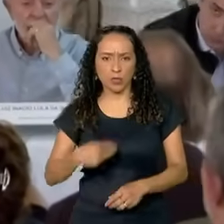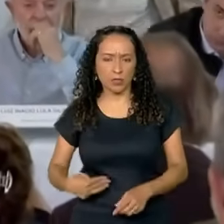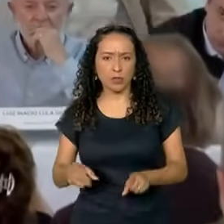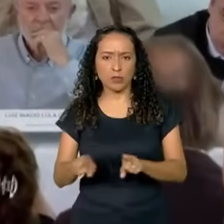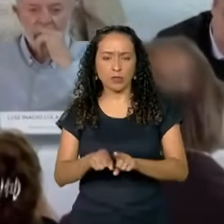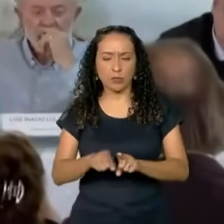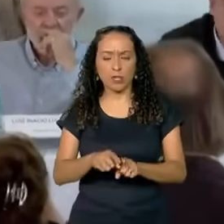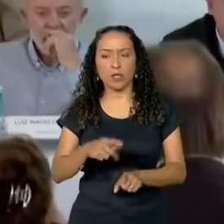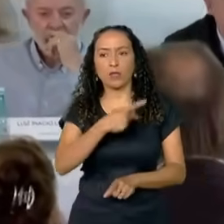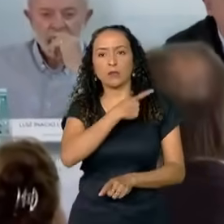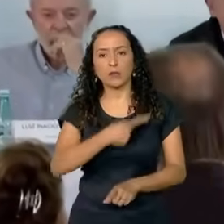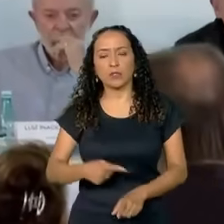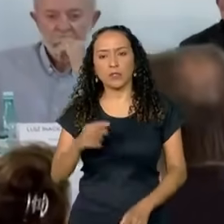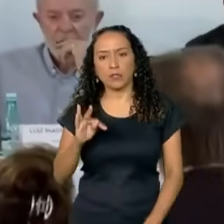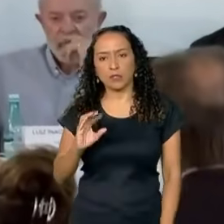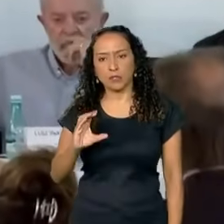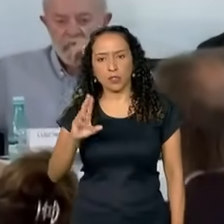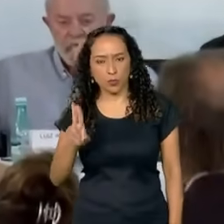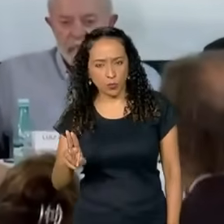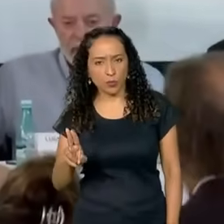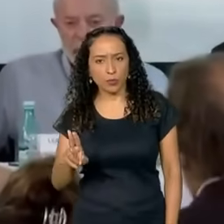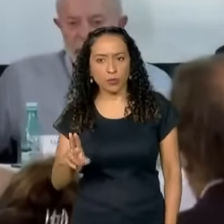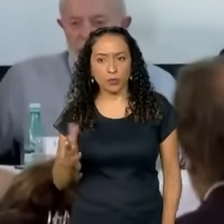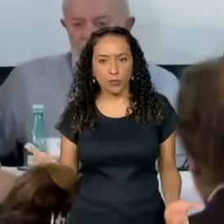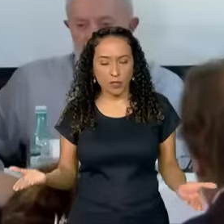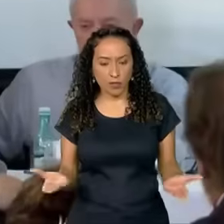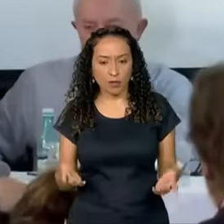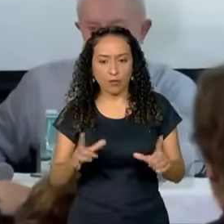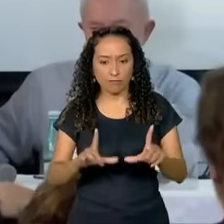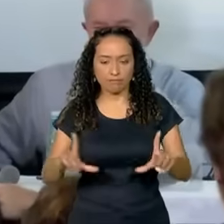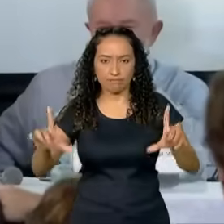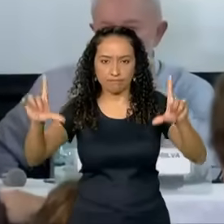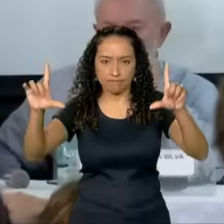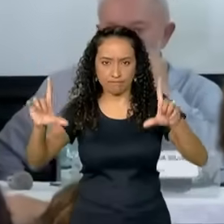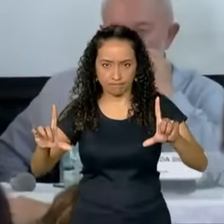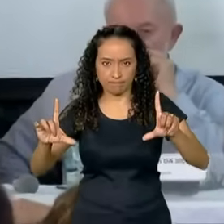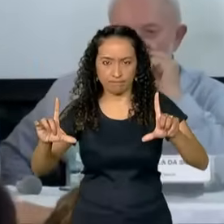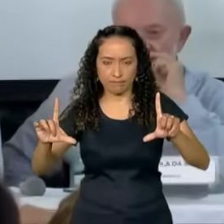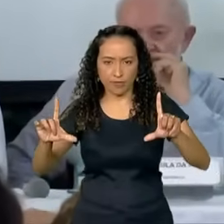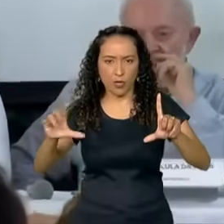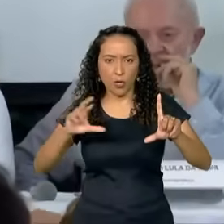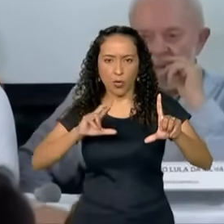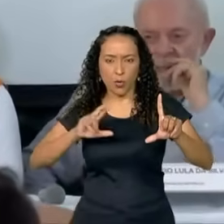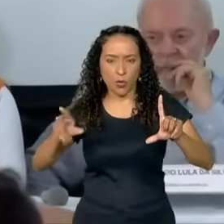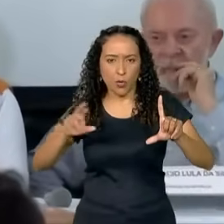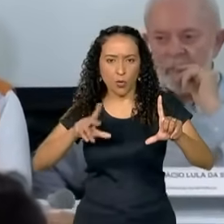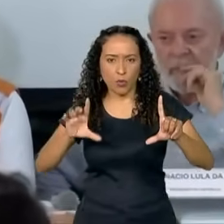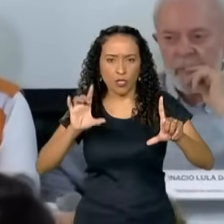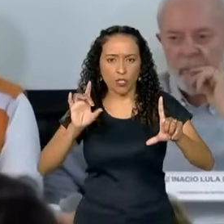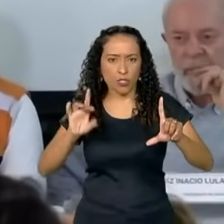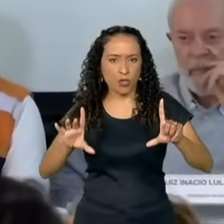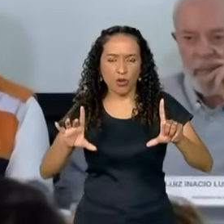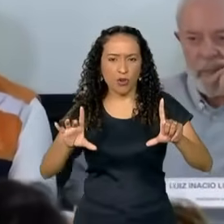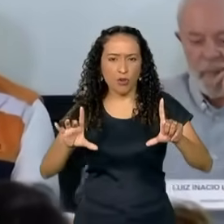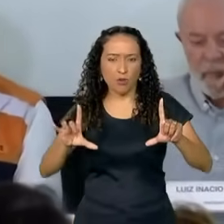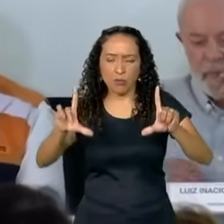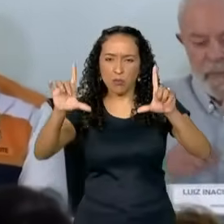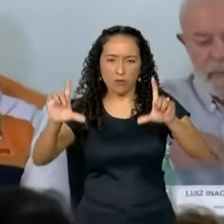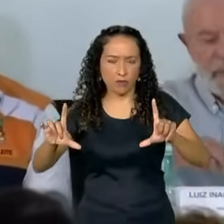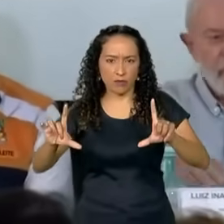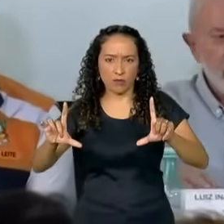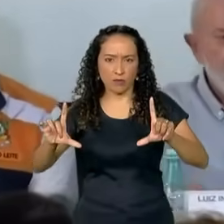presidente do TCU, para que essa foto não fosse mais absolutamente só uma